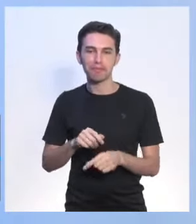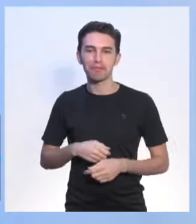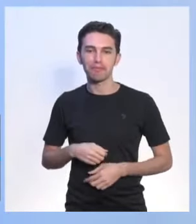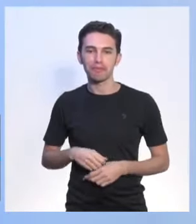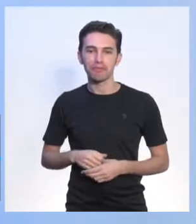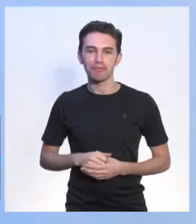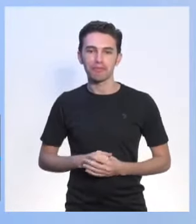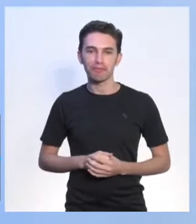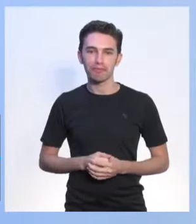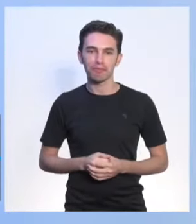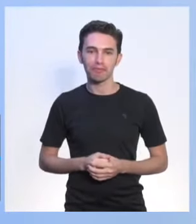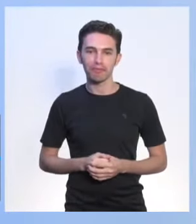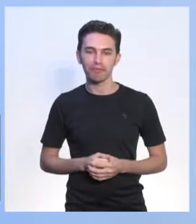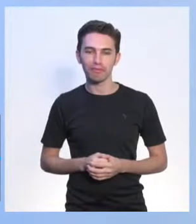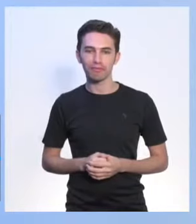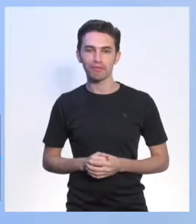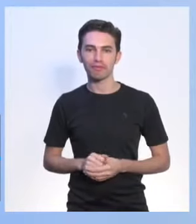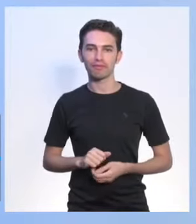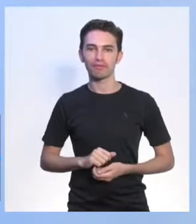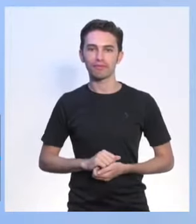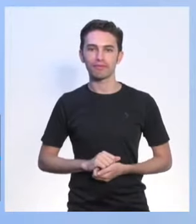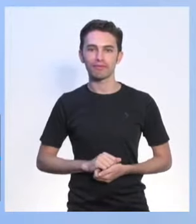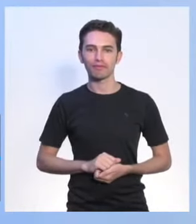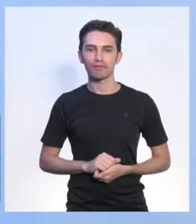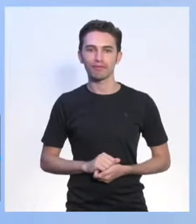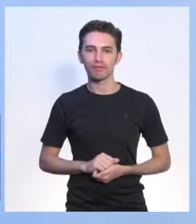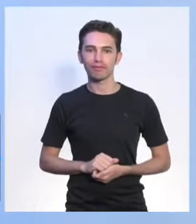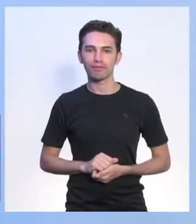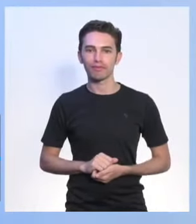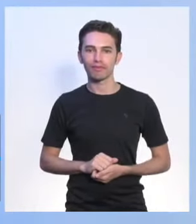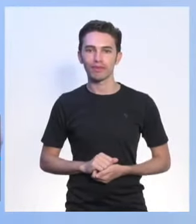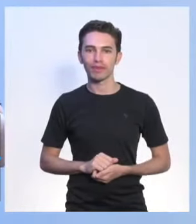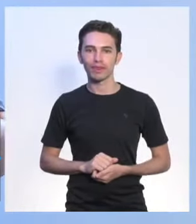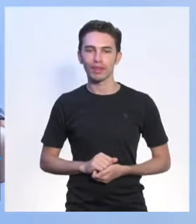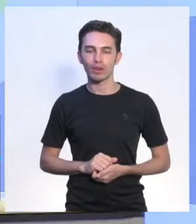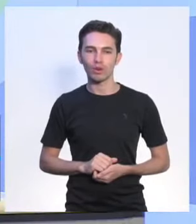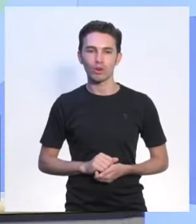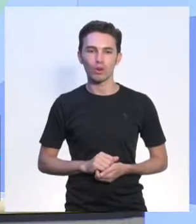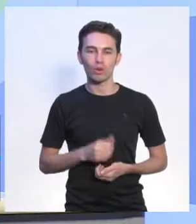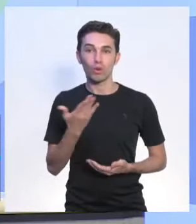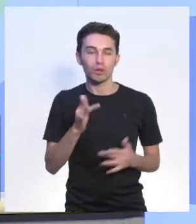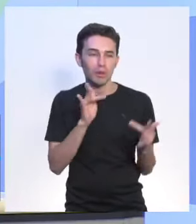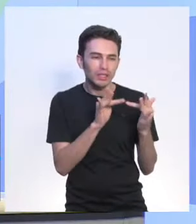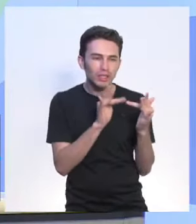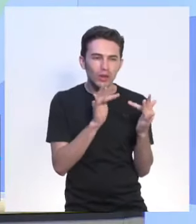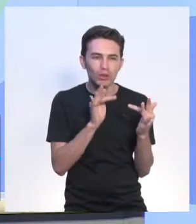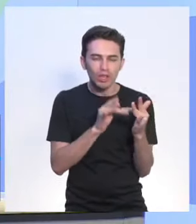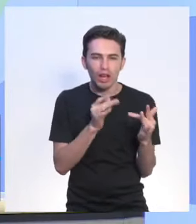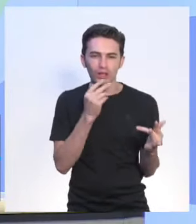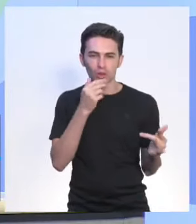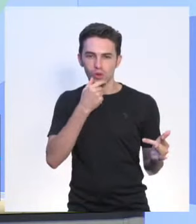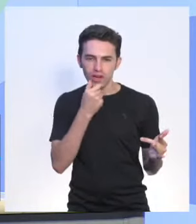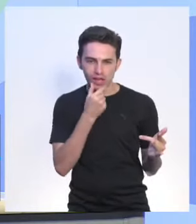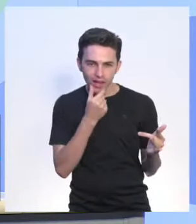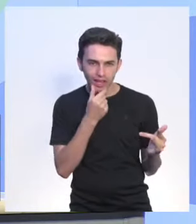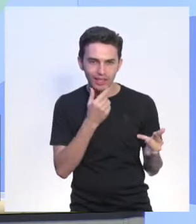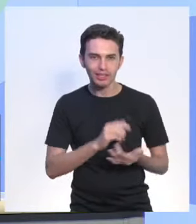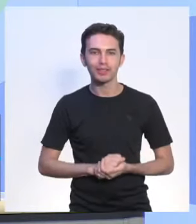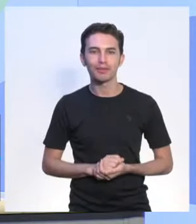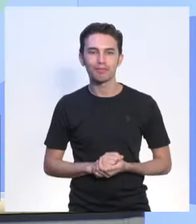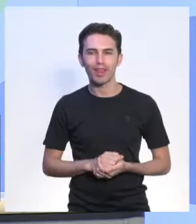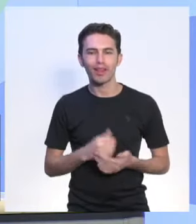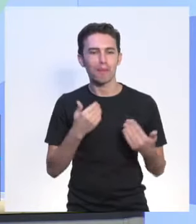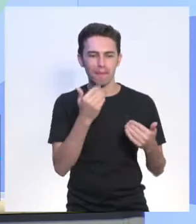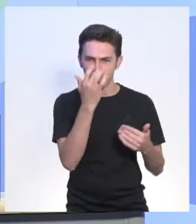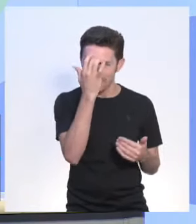Que the more you are in contact with English, Quanto mais você tem contato com a língua, com o inglês, the easier it becomes. mais